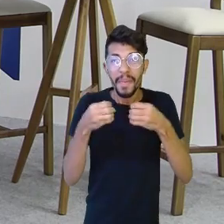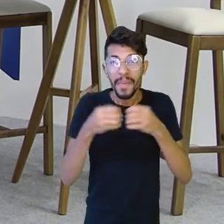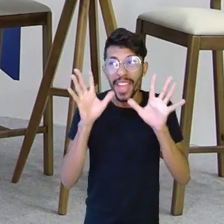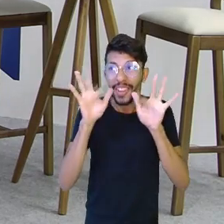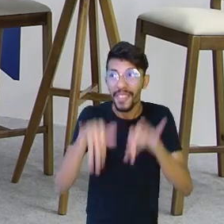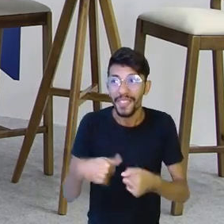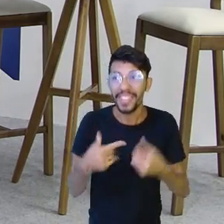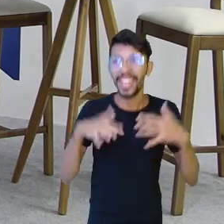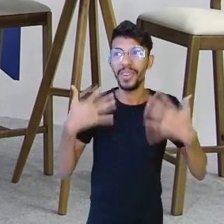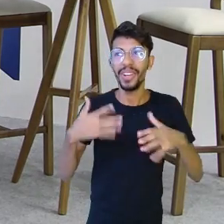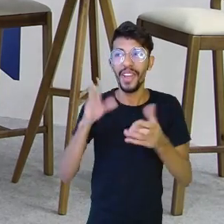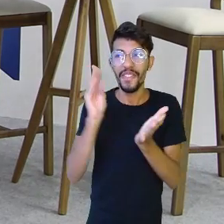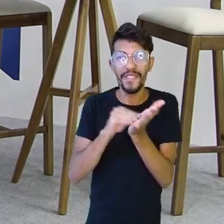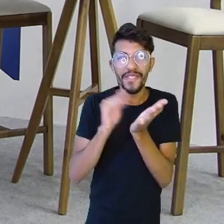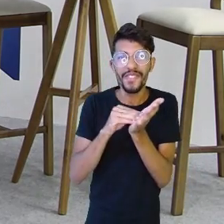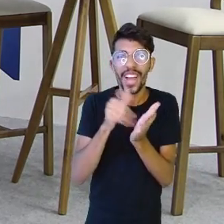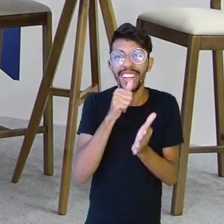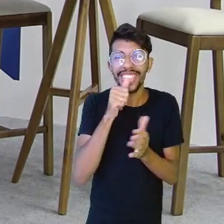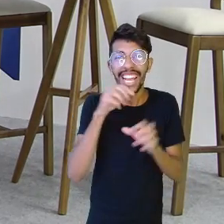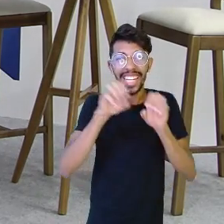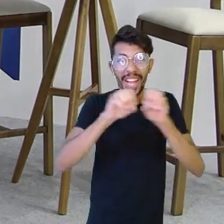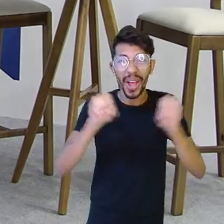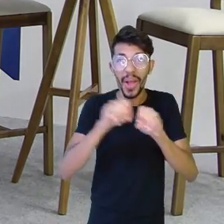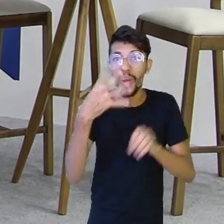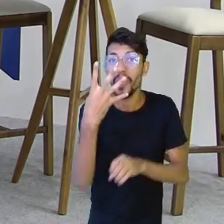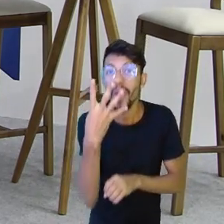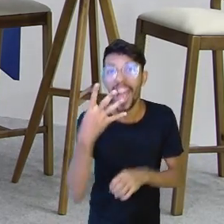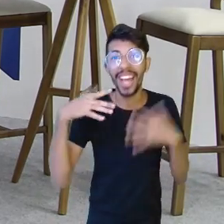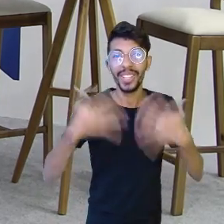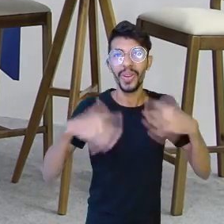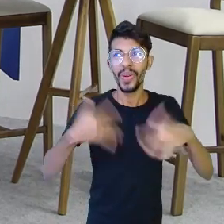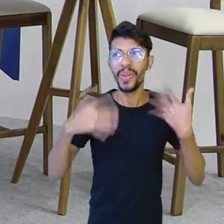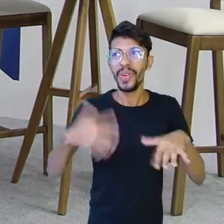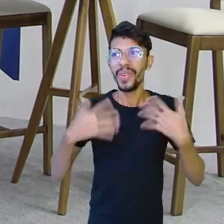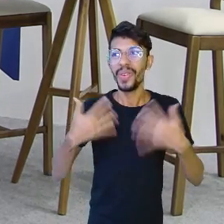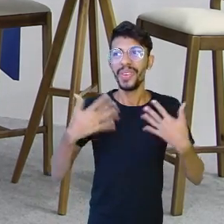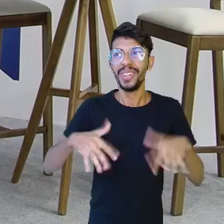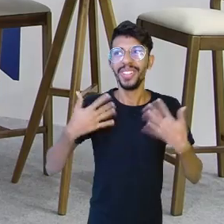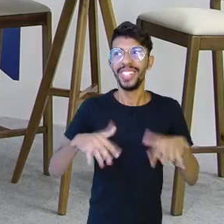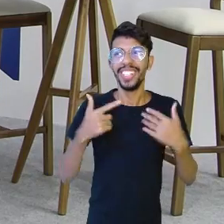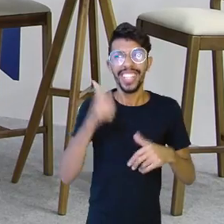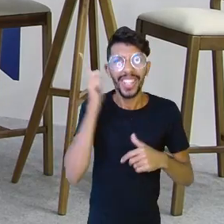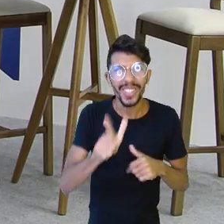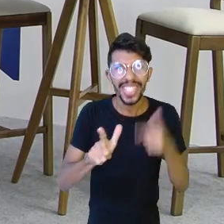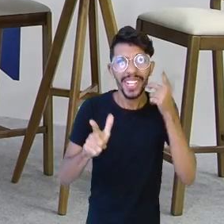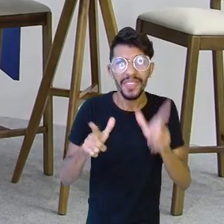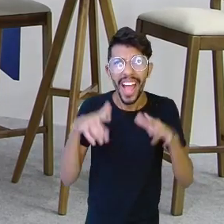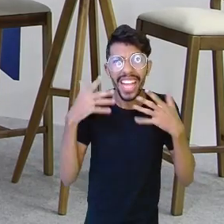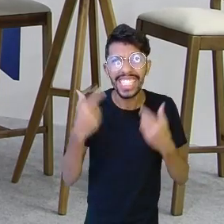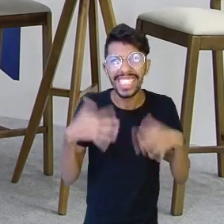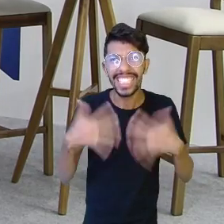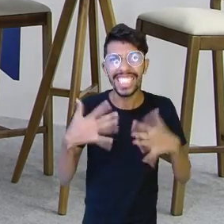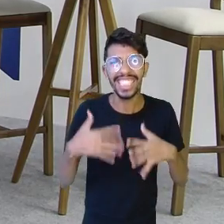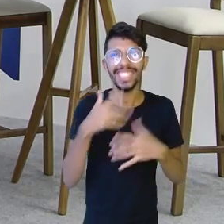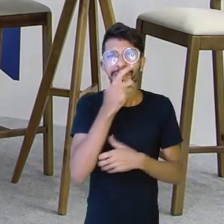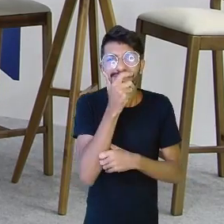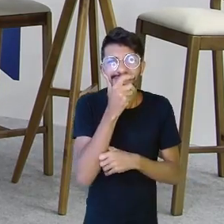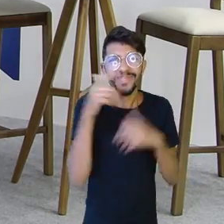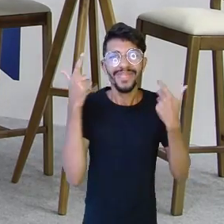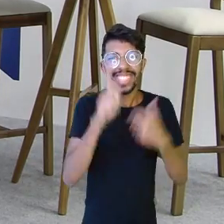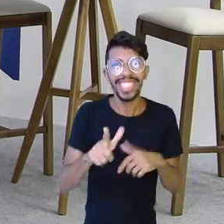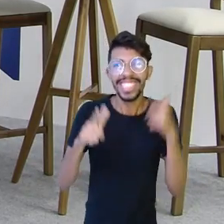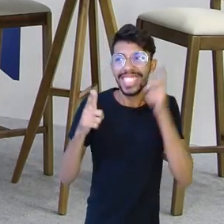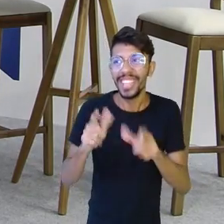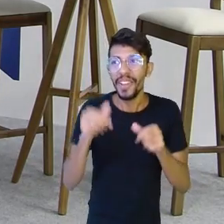vai. E ainda faltam 4 rolinhos. Ai, Será que tá ela vai tenso, conseguir? gente. Será que ela vai conseguir? Será? Ainda